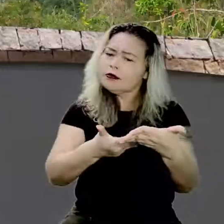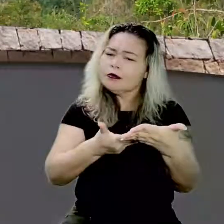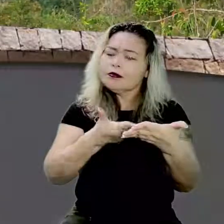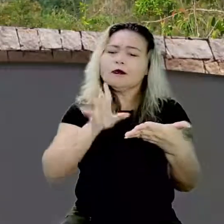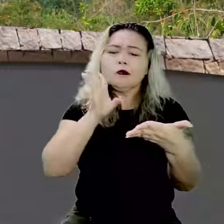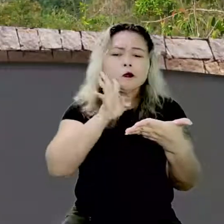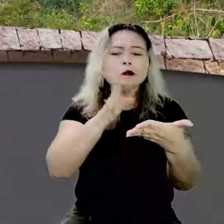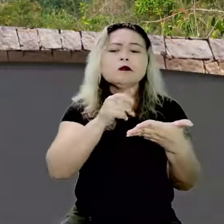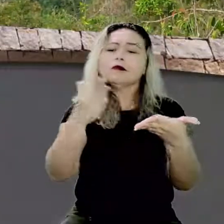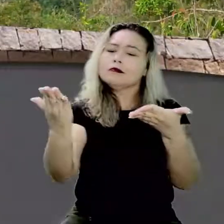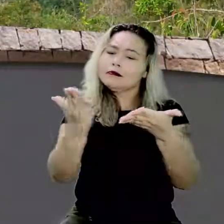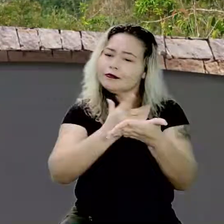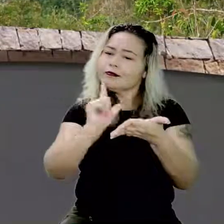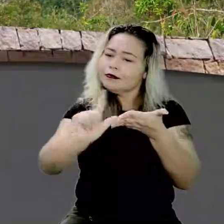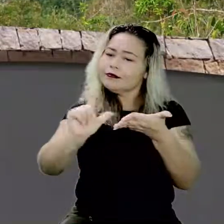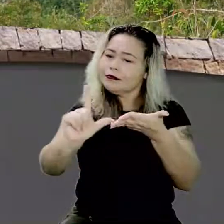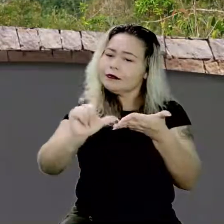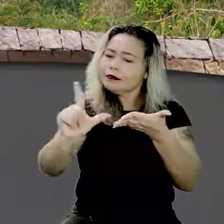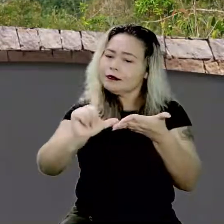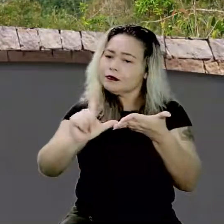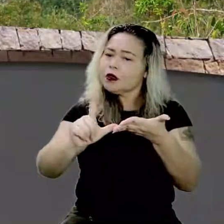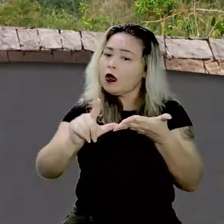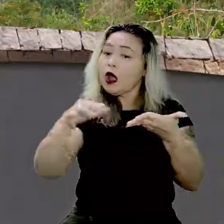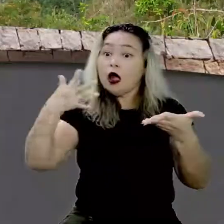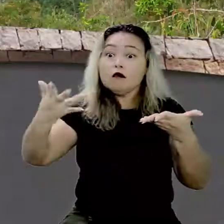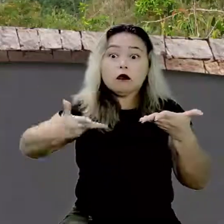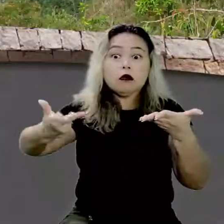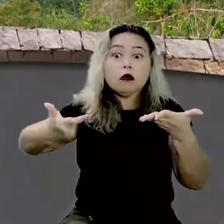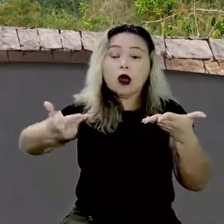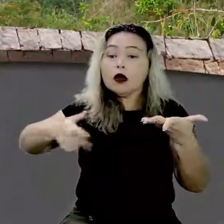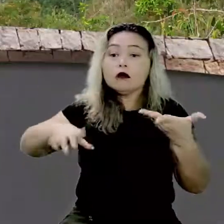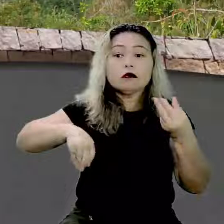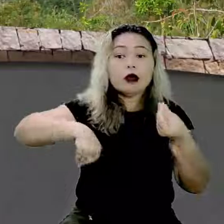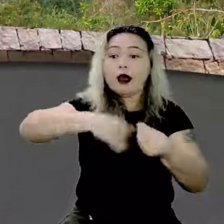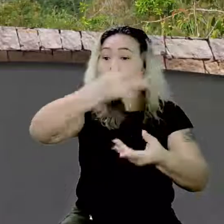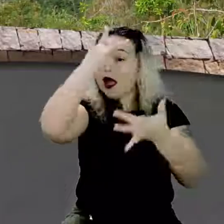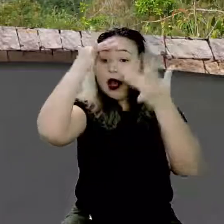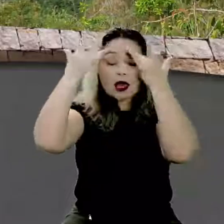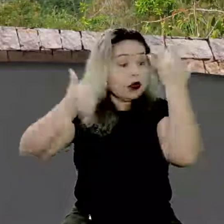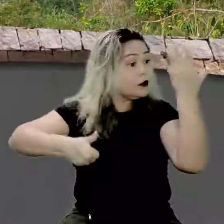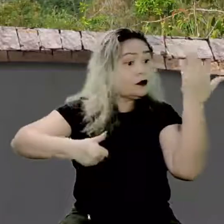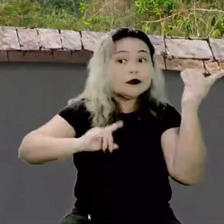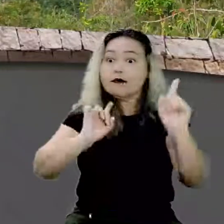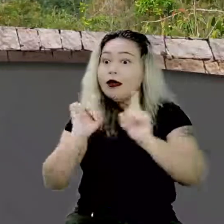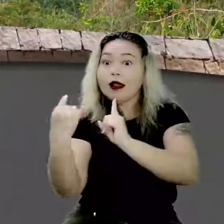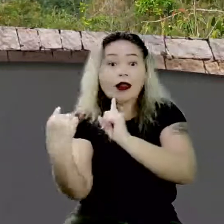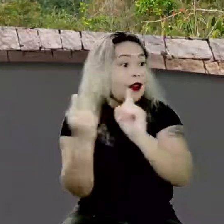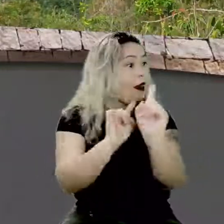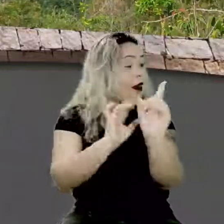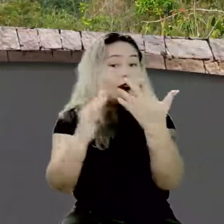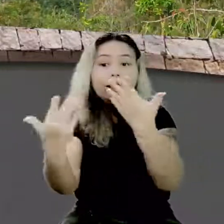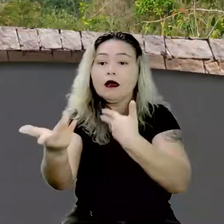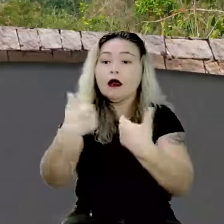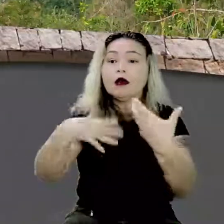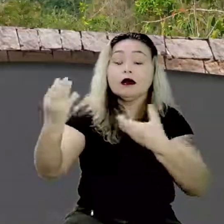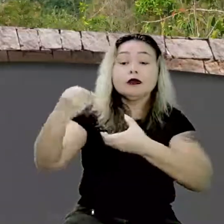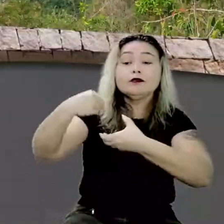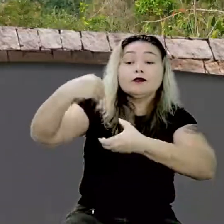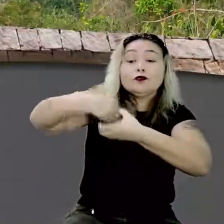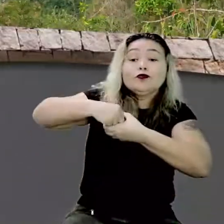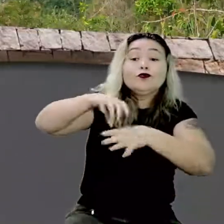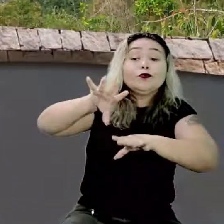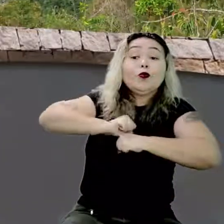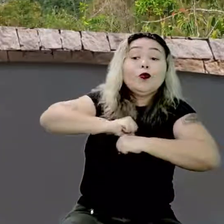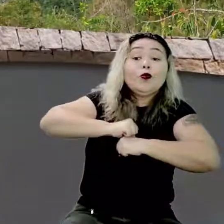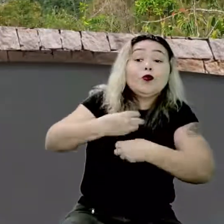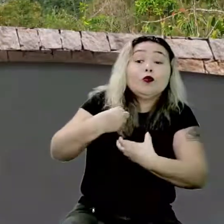muito bacana no livro dele, que realmente foi radical. Porque as pessoas se misturavam aqui e eles trouxeram as suas culturas dos seus